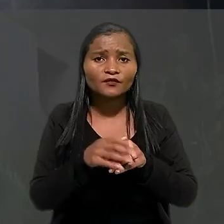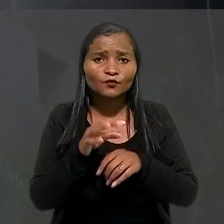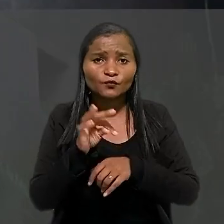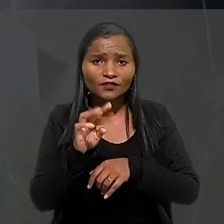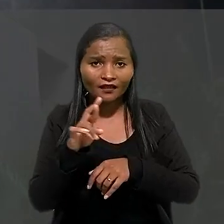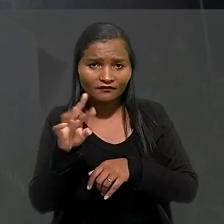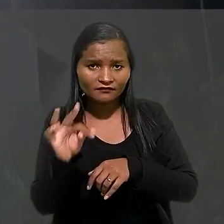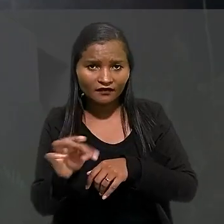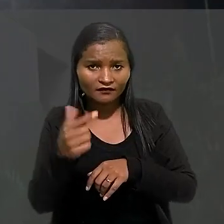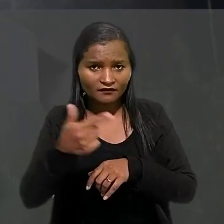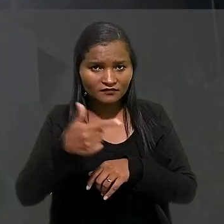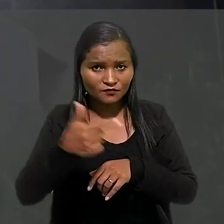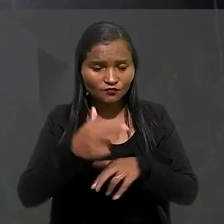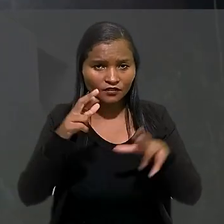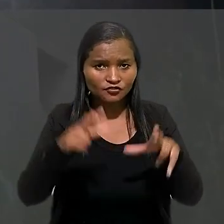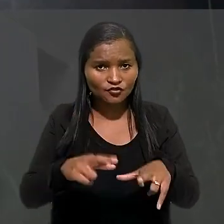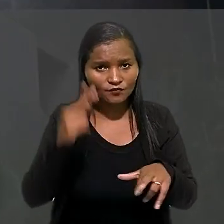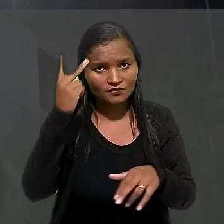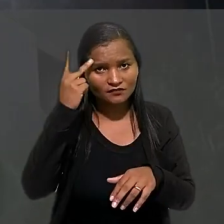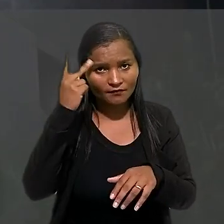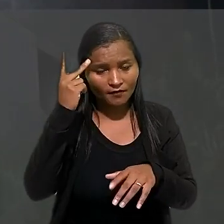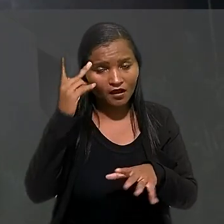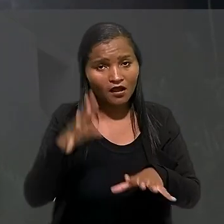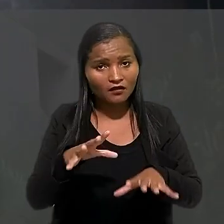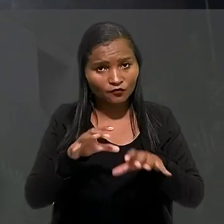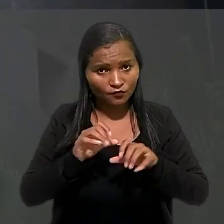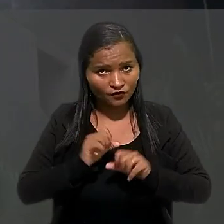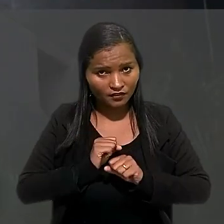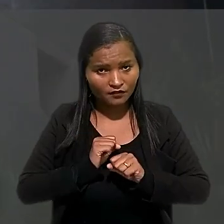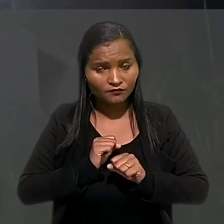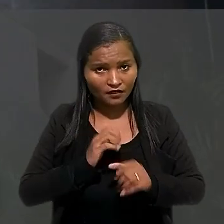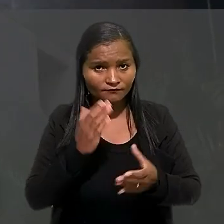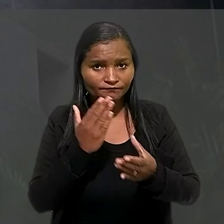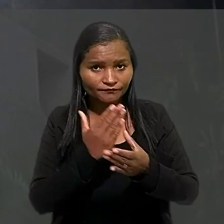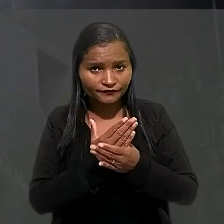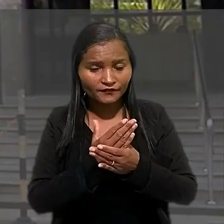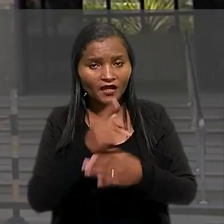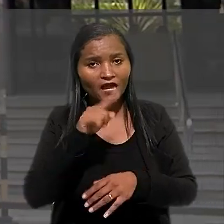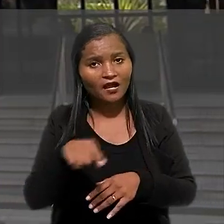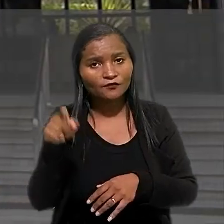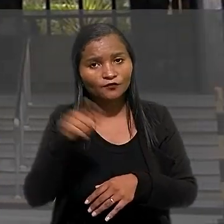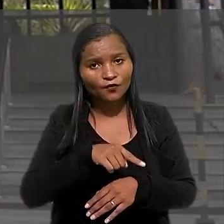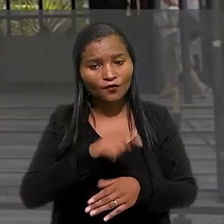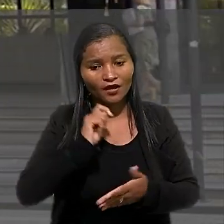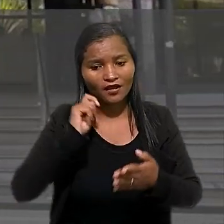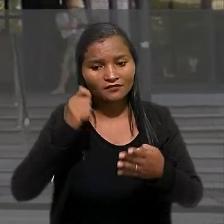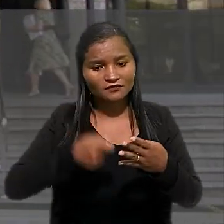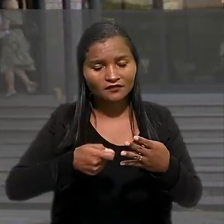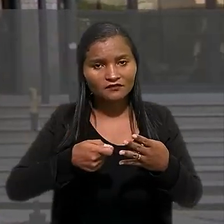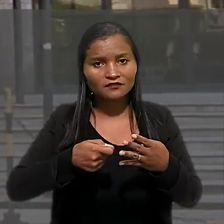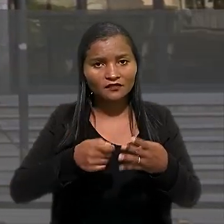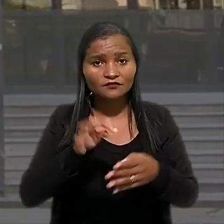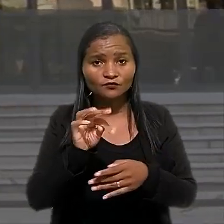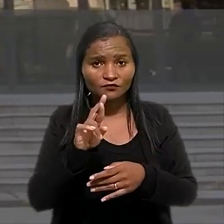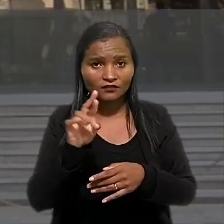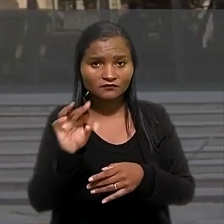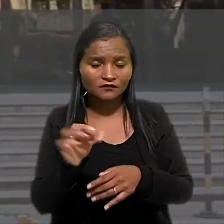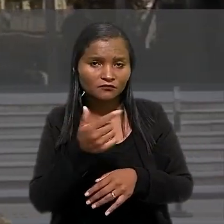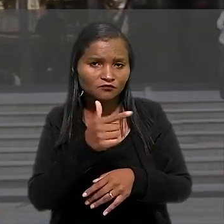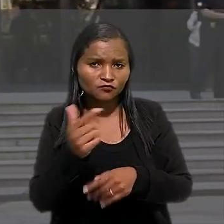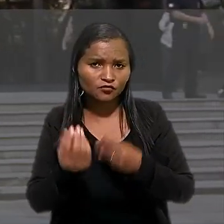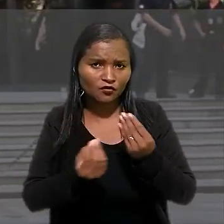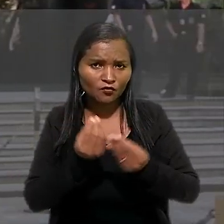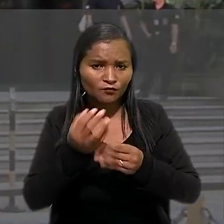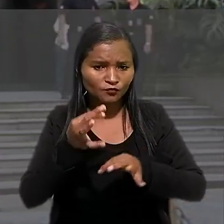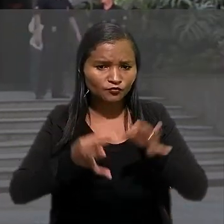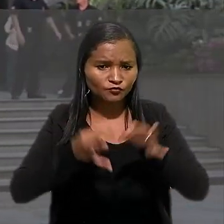Tribunal Regional do Trabalho da 2ª Região, em São Paulo, acolheu a ação rescisória e anulou a sentença. Segundo o TRT, não